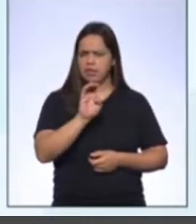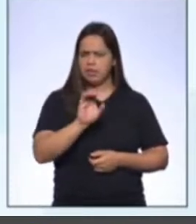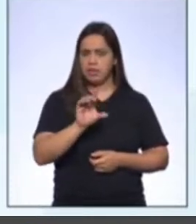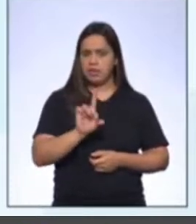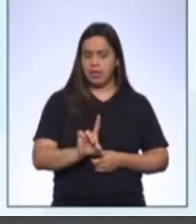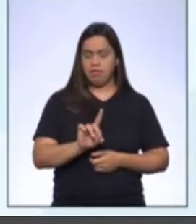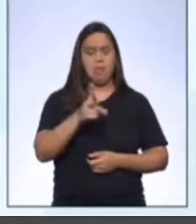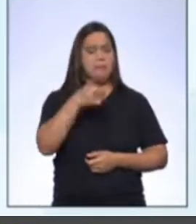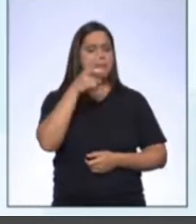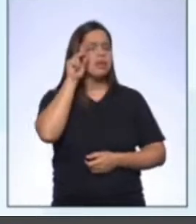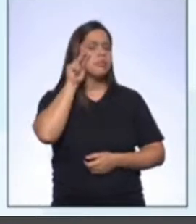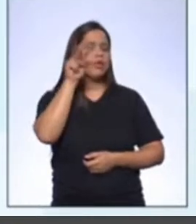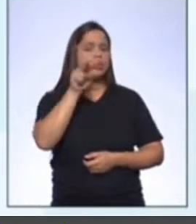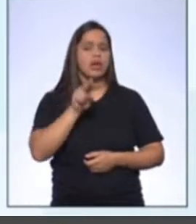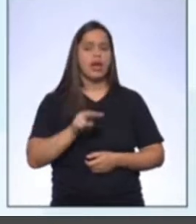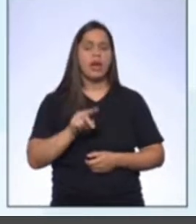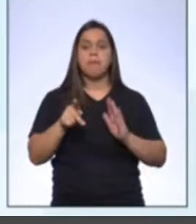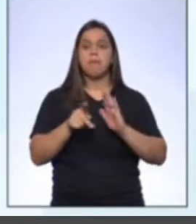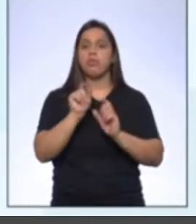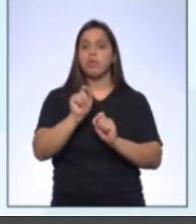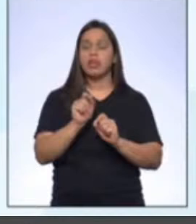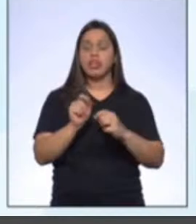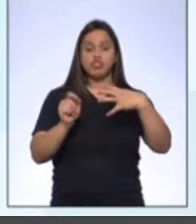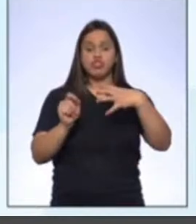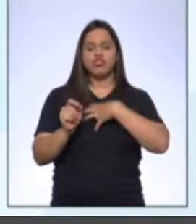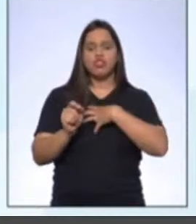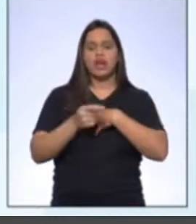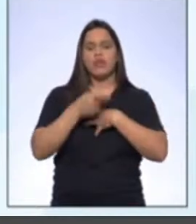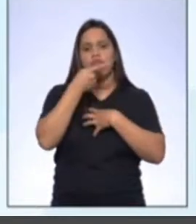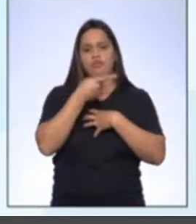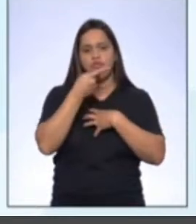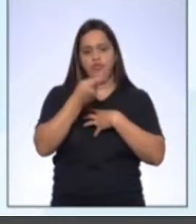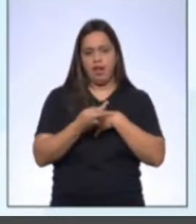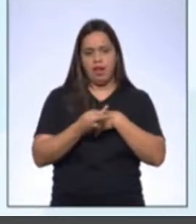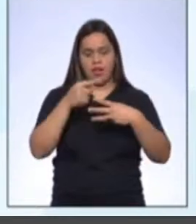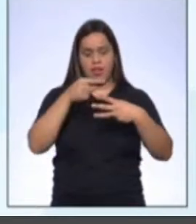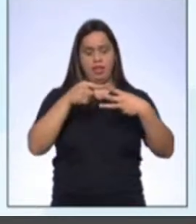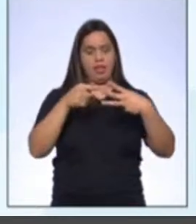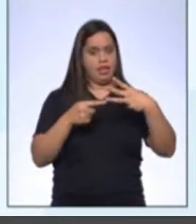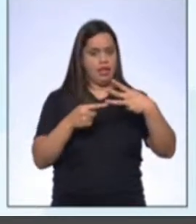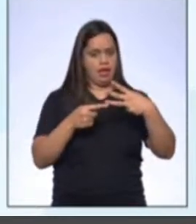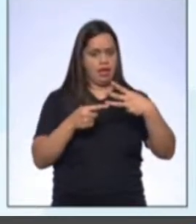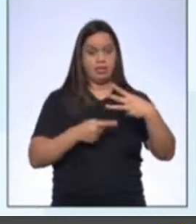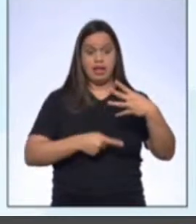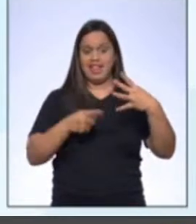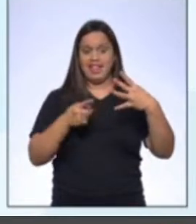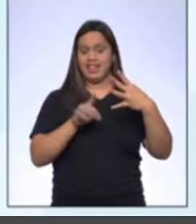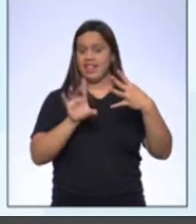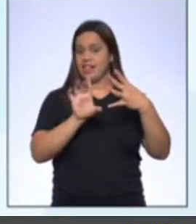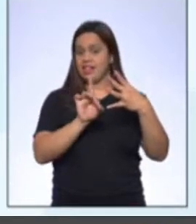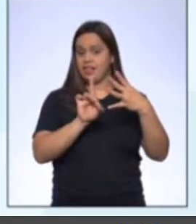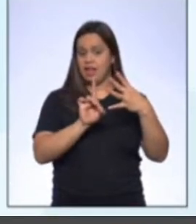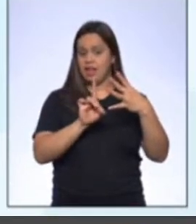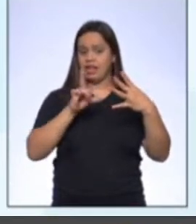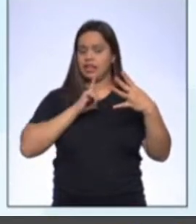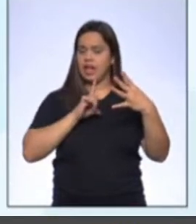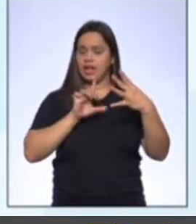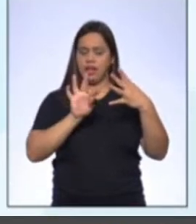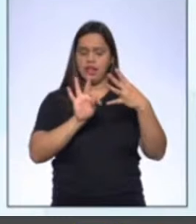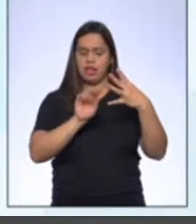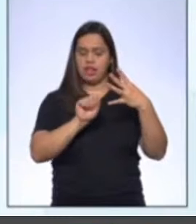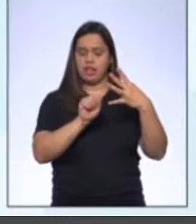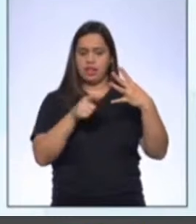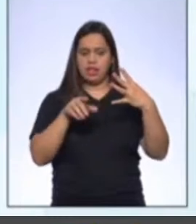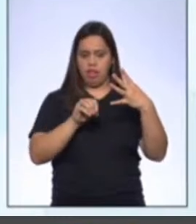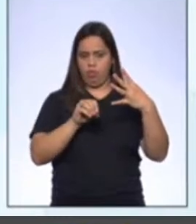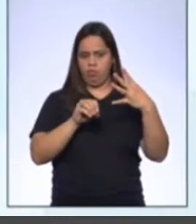perceber marcas de oralidade em três alternativas. Na D, por exemplo, a gente tem o tão.